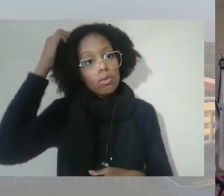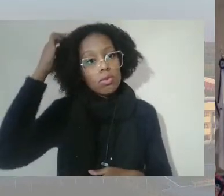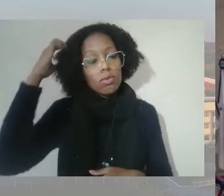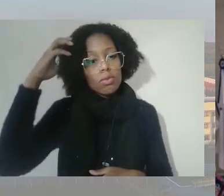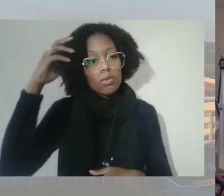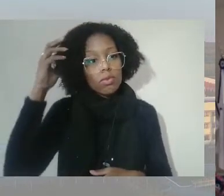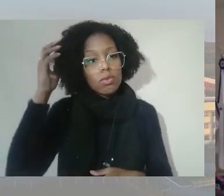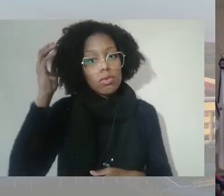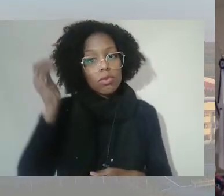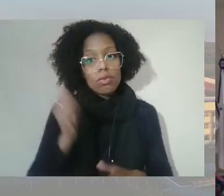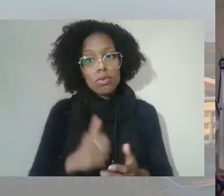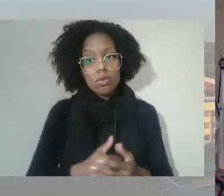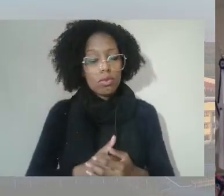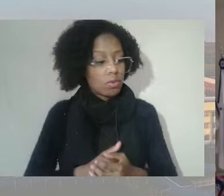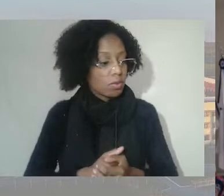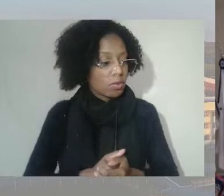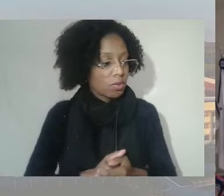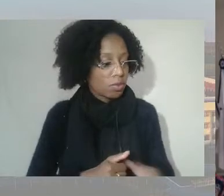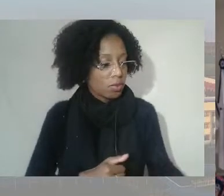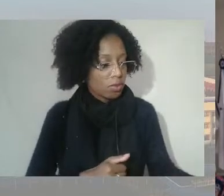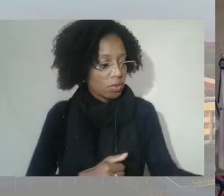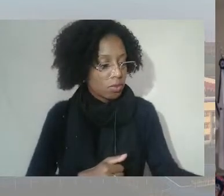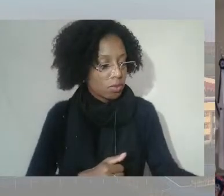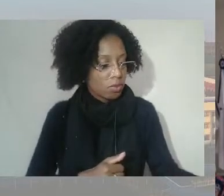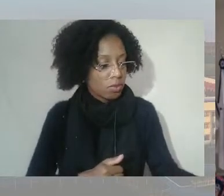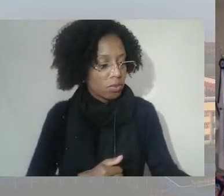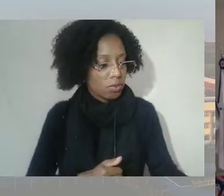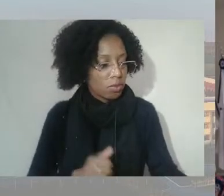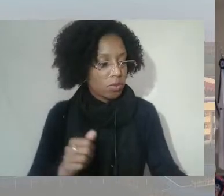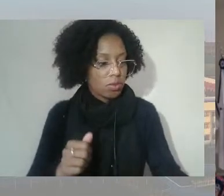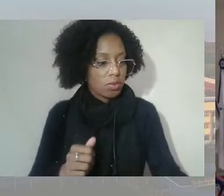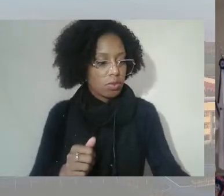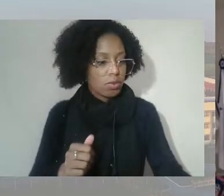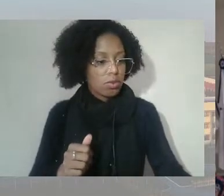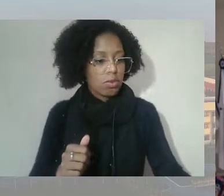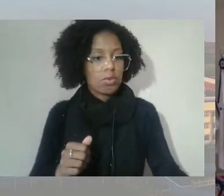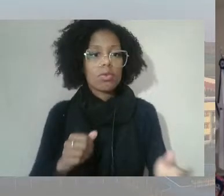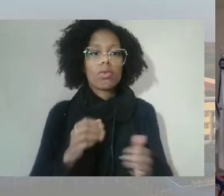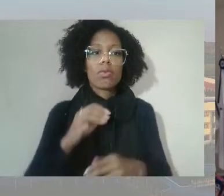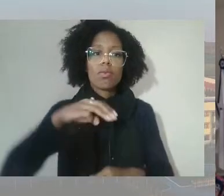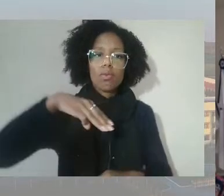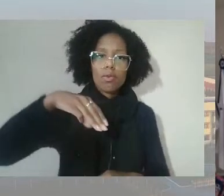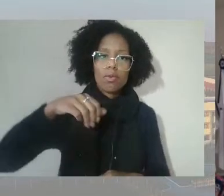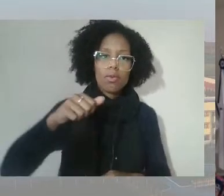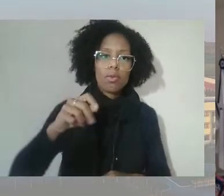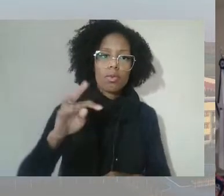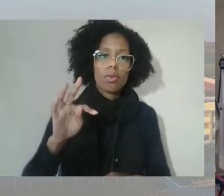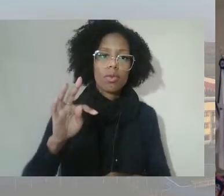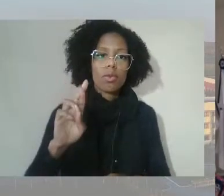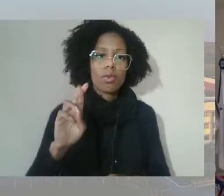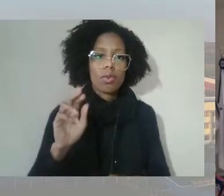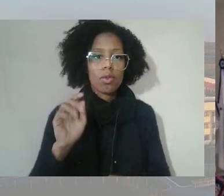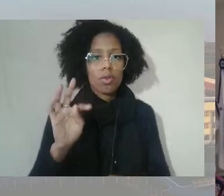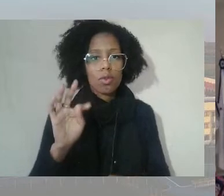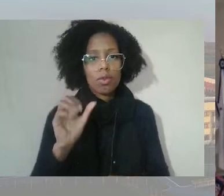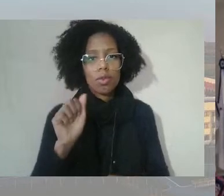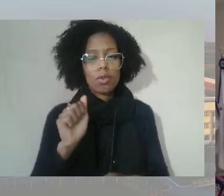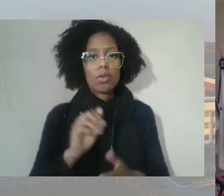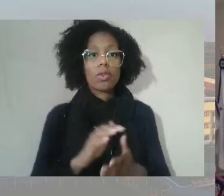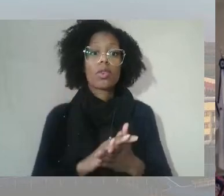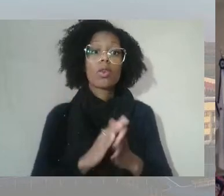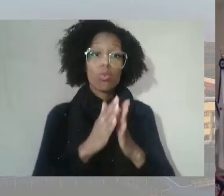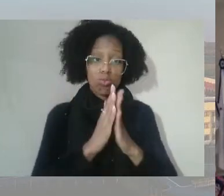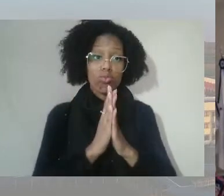tá, esses três aqui eu já anotei. A Marta, a Silvana e o Gabriel. Obrigado, Carol. Marta, por